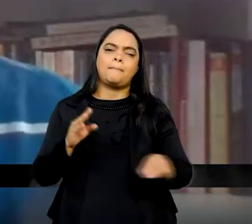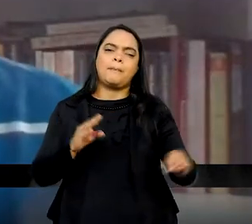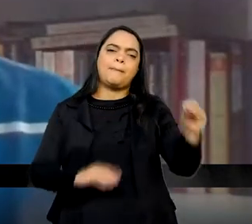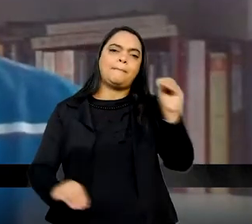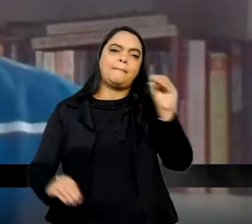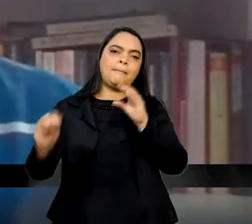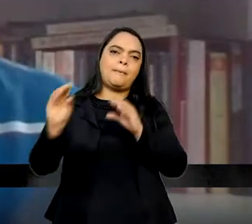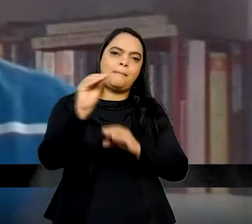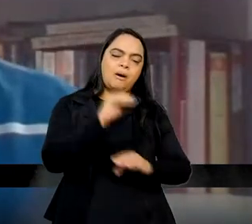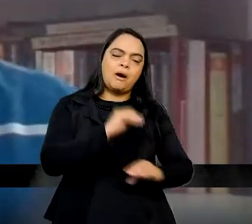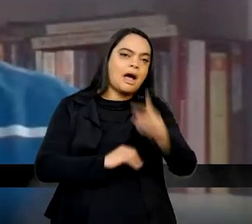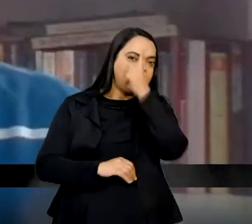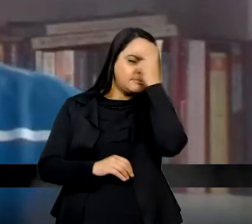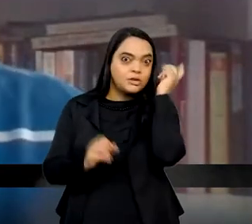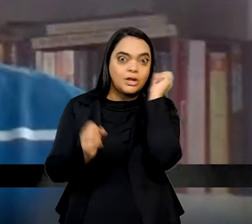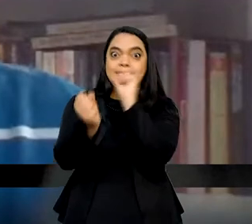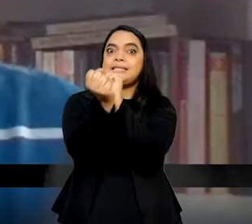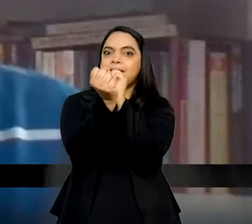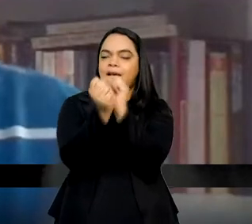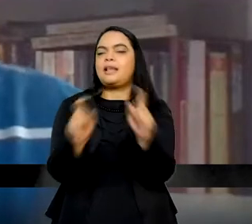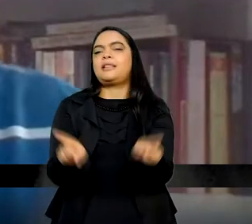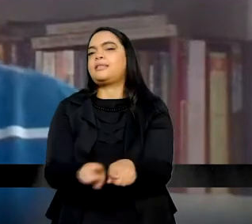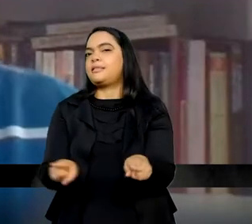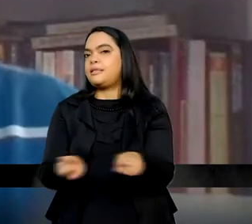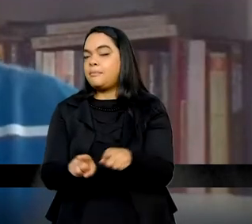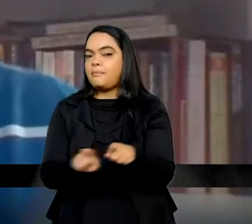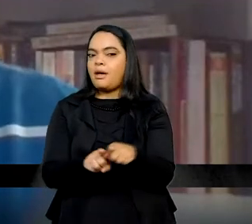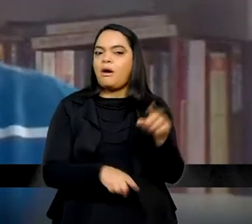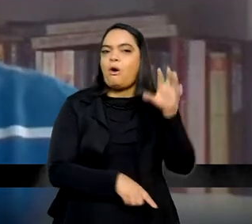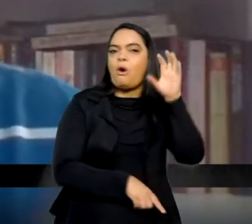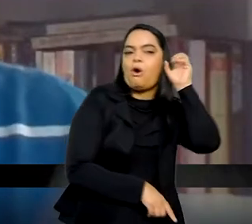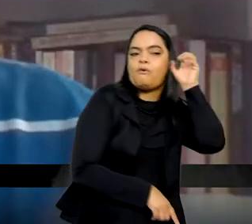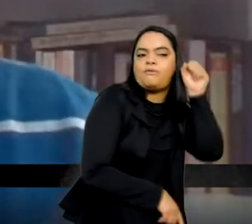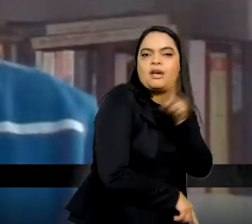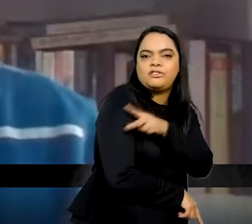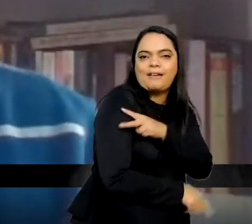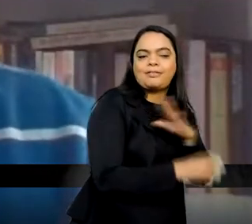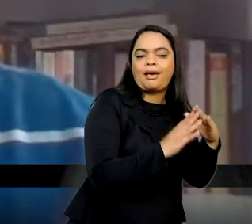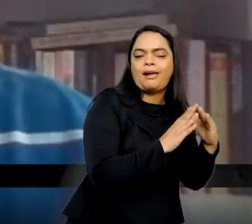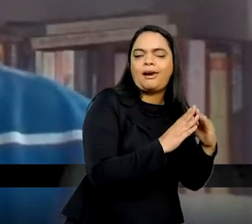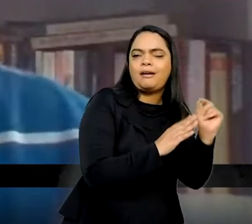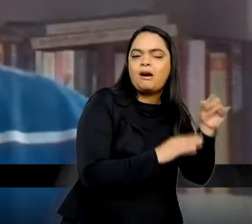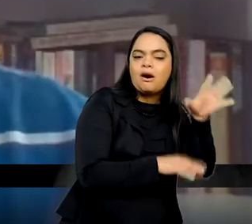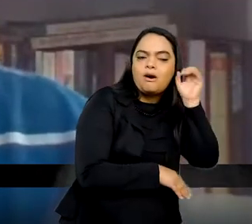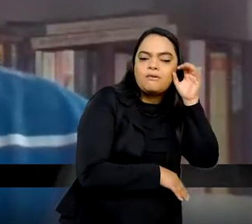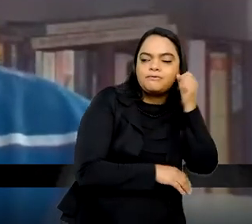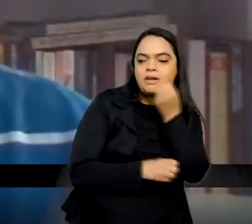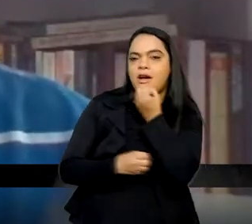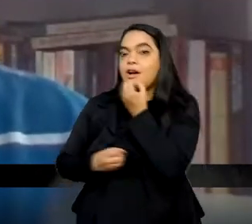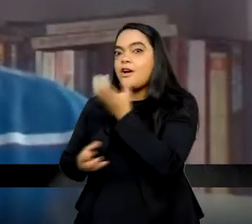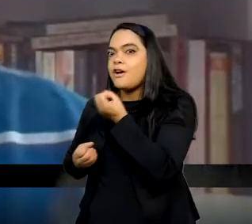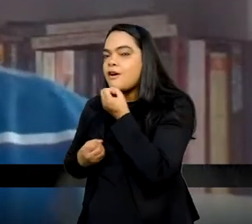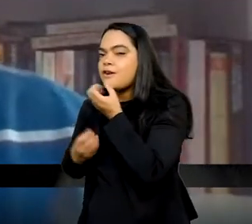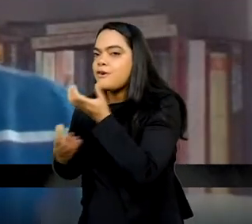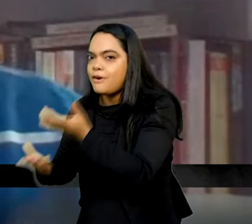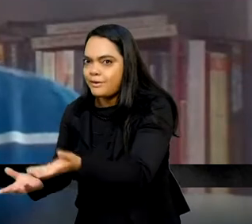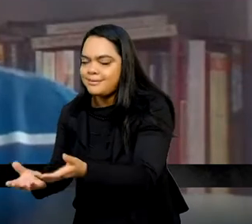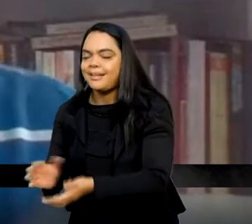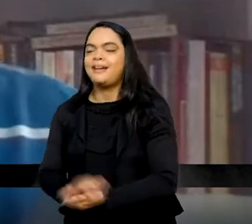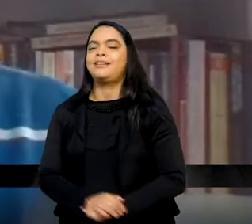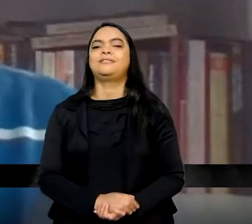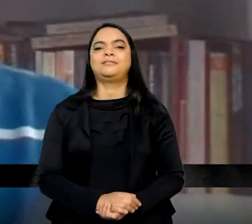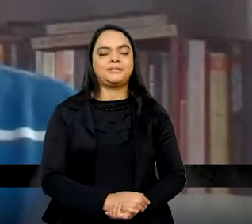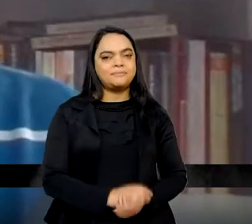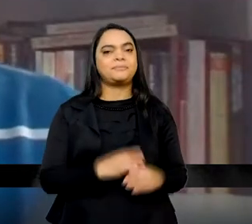os escravizados comentavam aquilo que eu via na cara dos patrões. Então, por isso que eu não vejo eles, nenhum deles, na sombra,